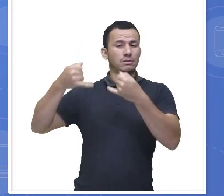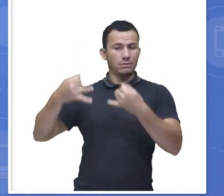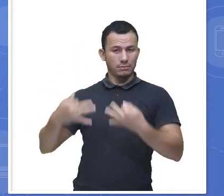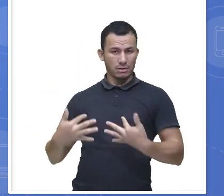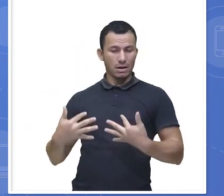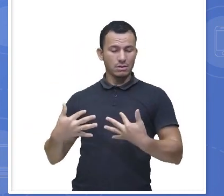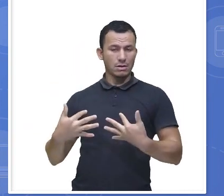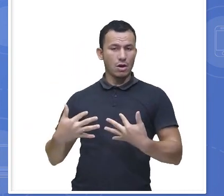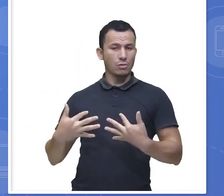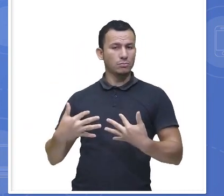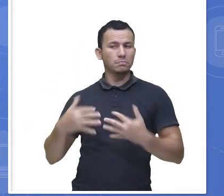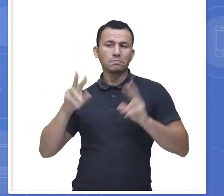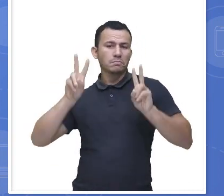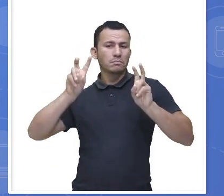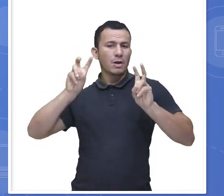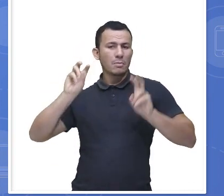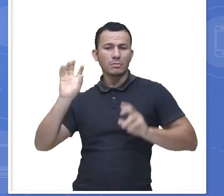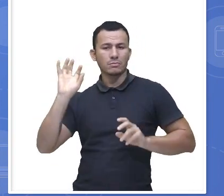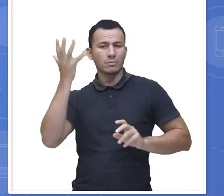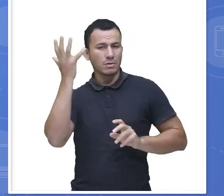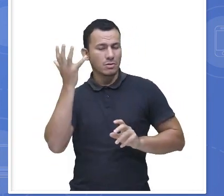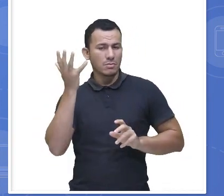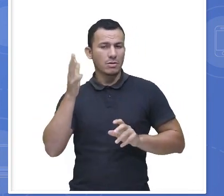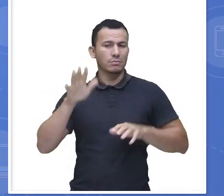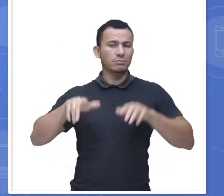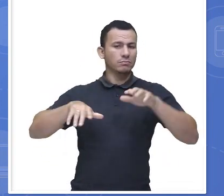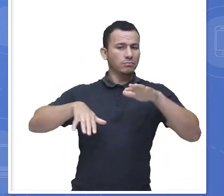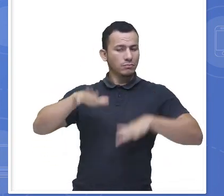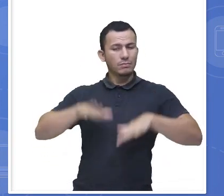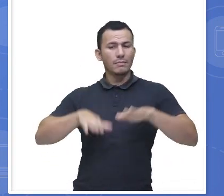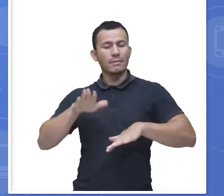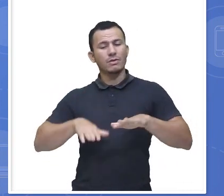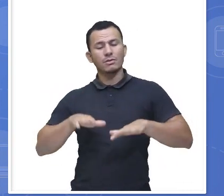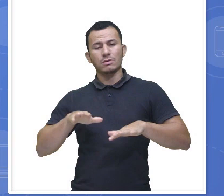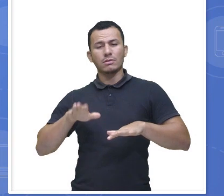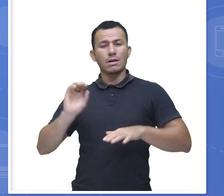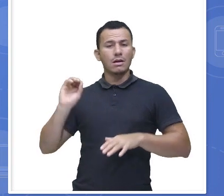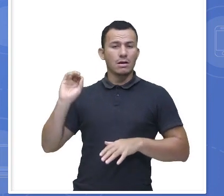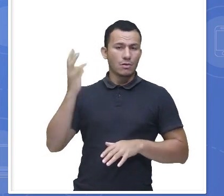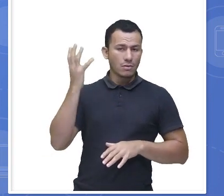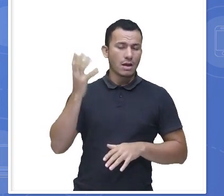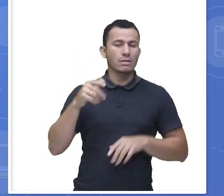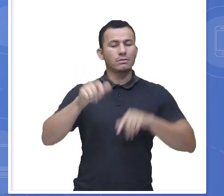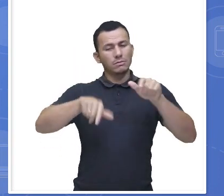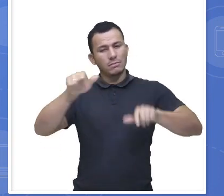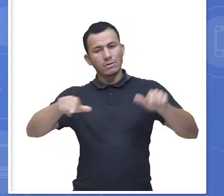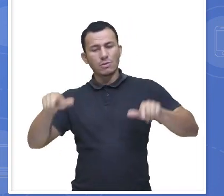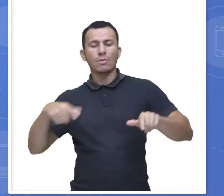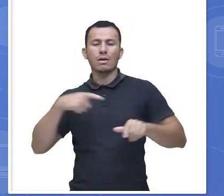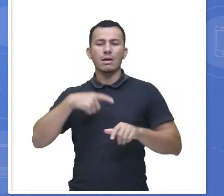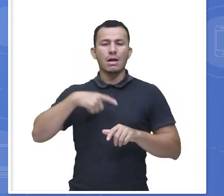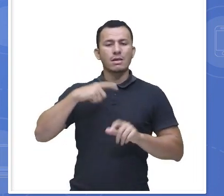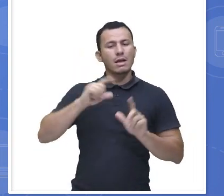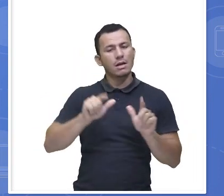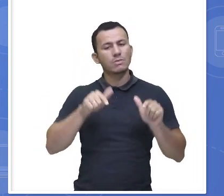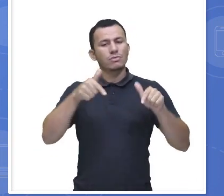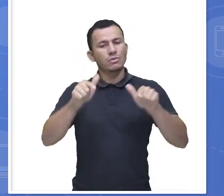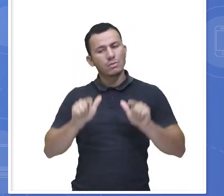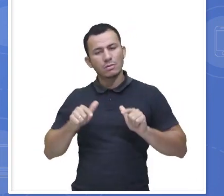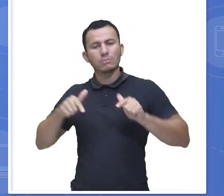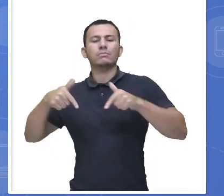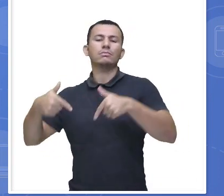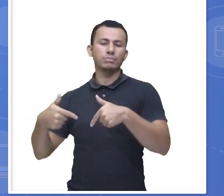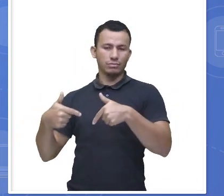de determinado acontecimento em que certos personagens desenvolvem ações em